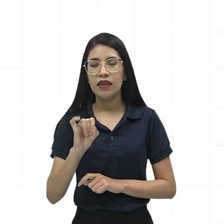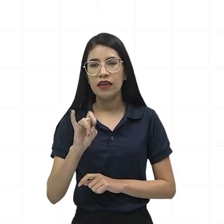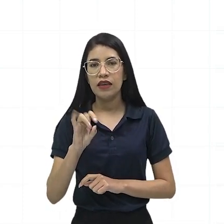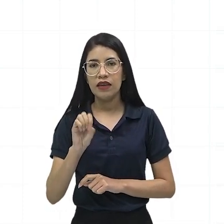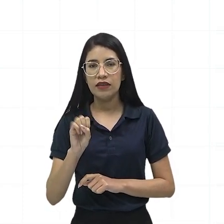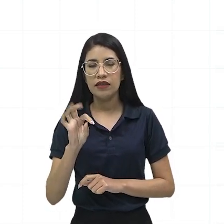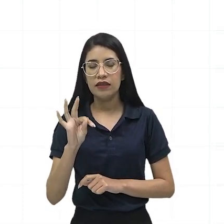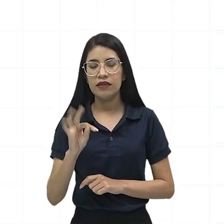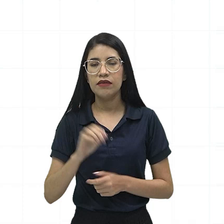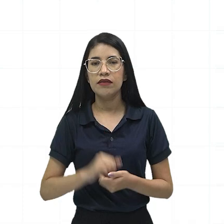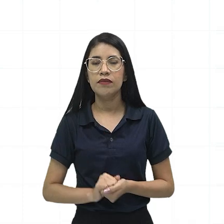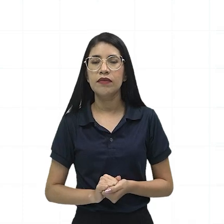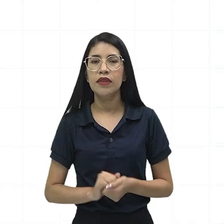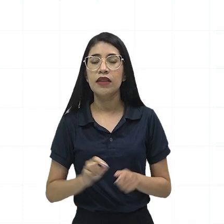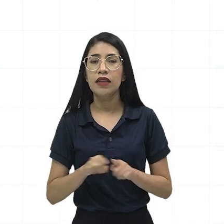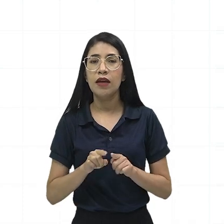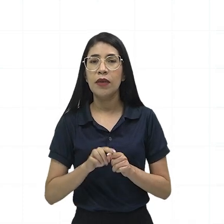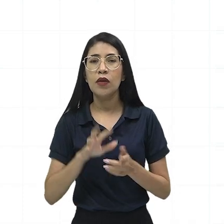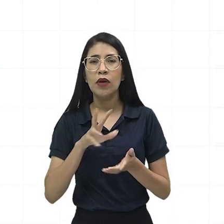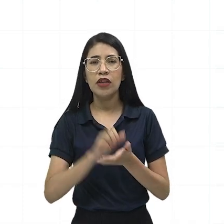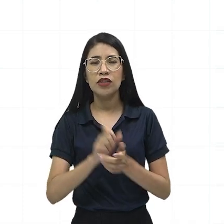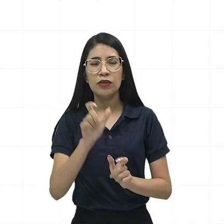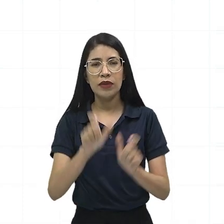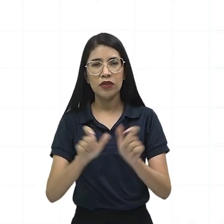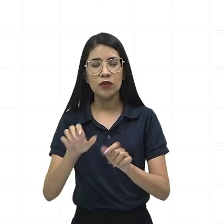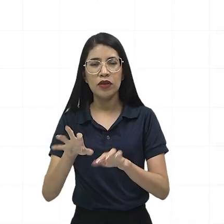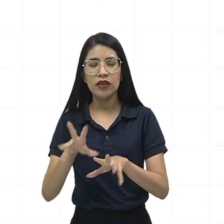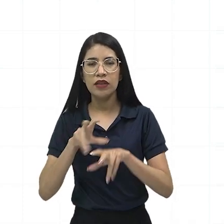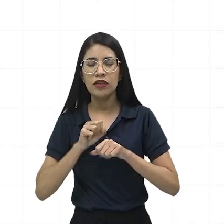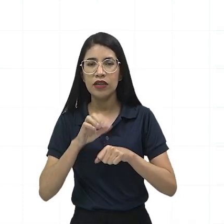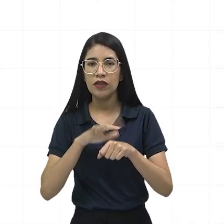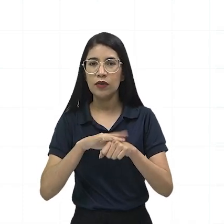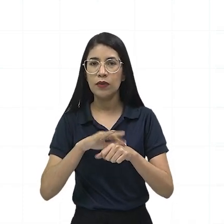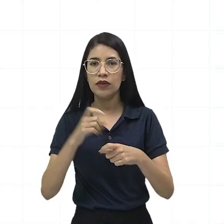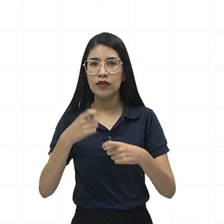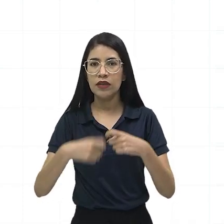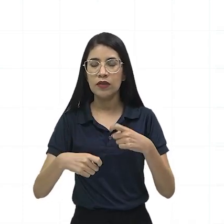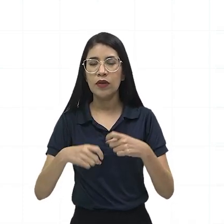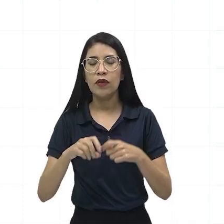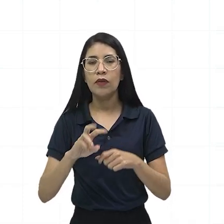IST, incidência de casos diagnosticados de portadores de